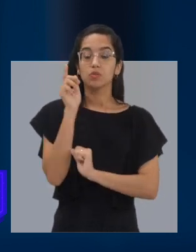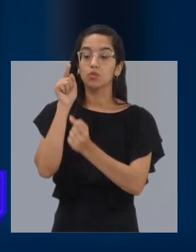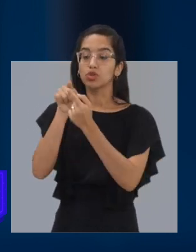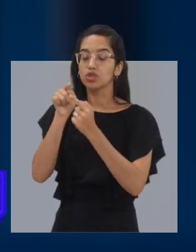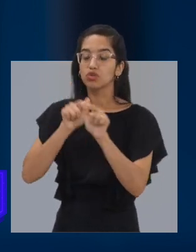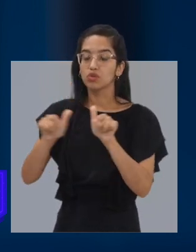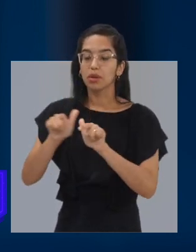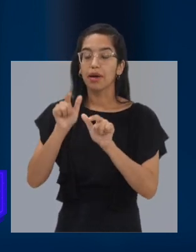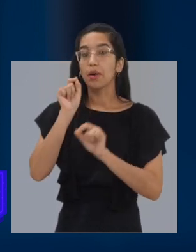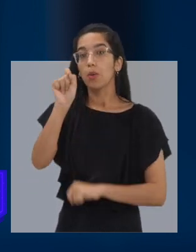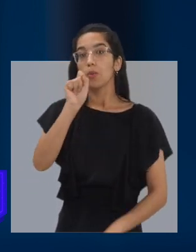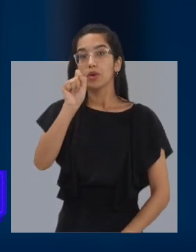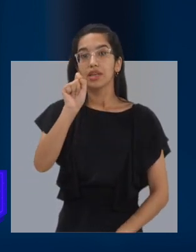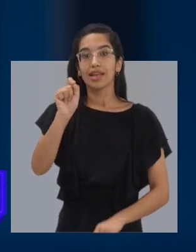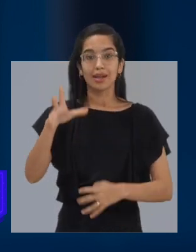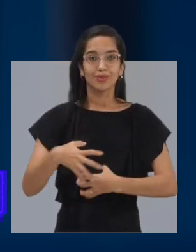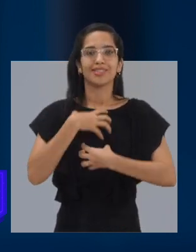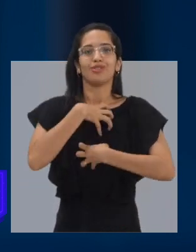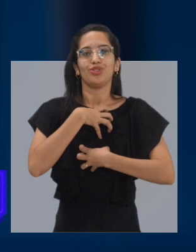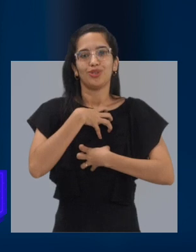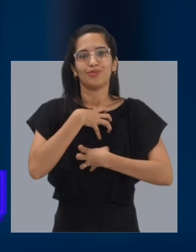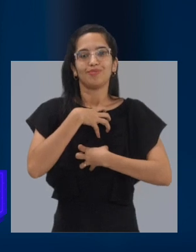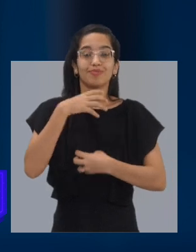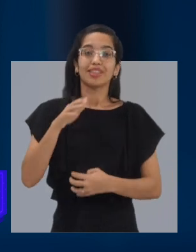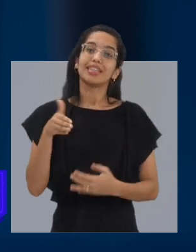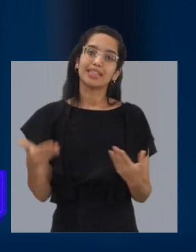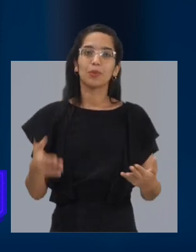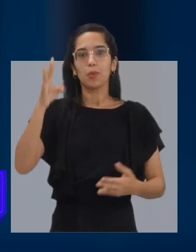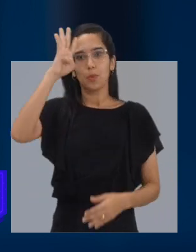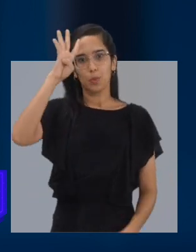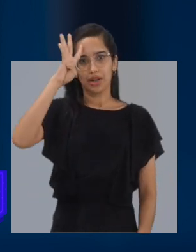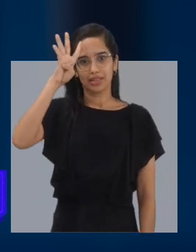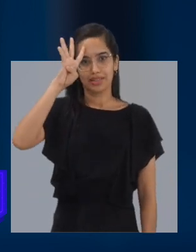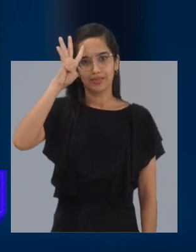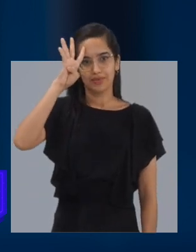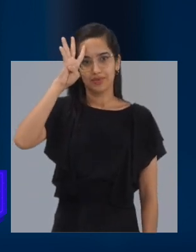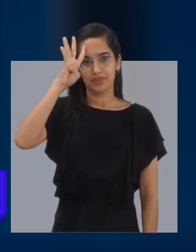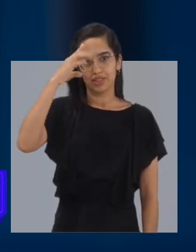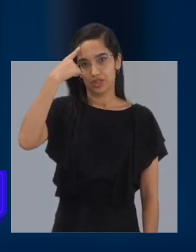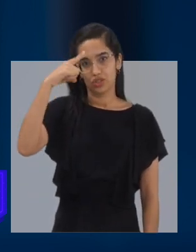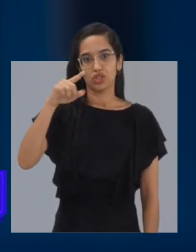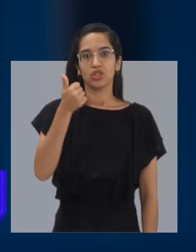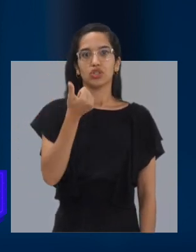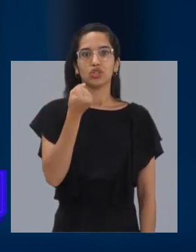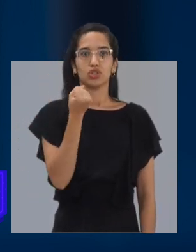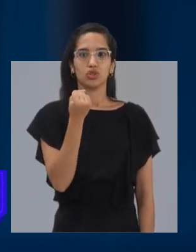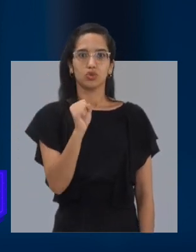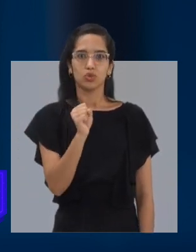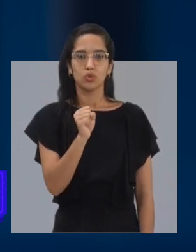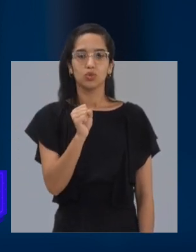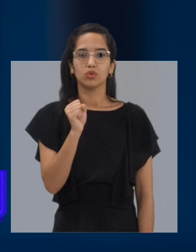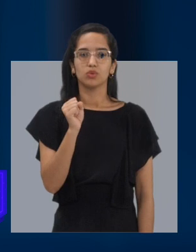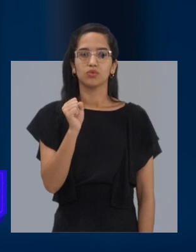caso, estamos trabalhando os sentimentos. E aí, na quarta-feira, dia 18, vai ter